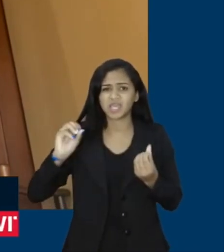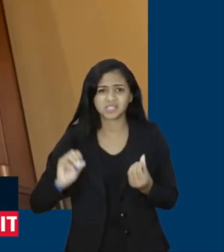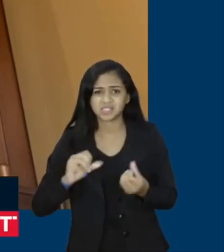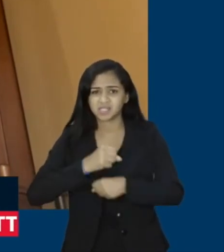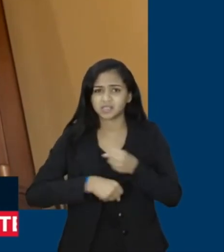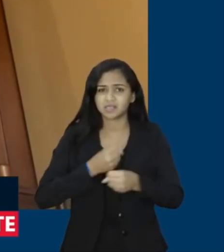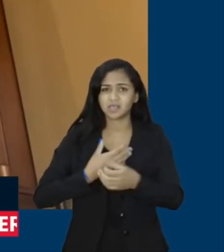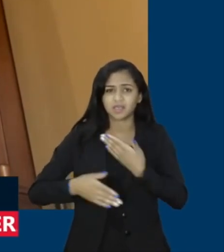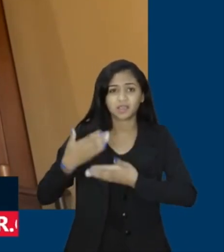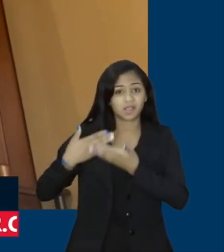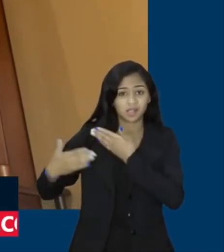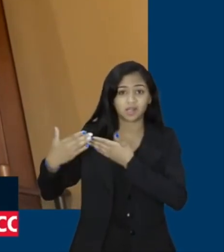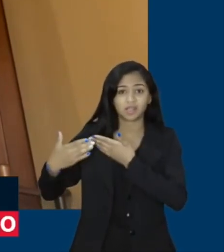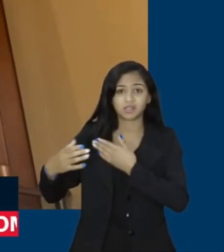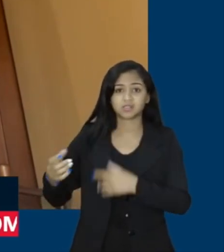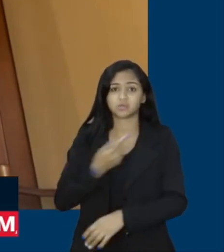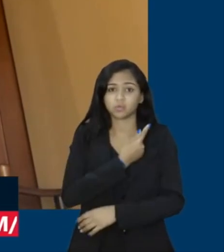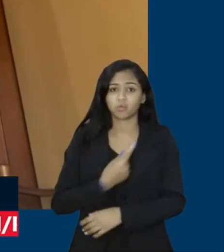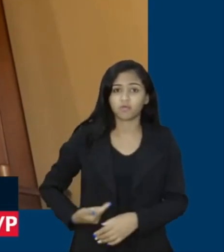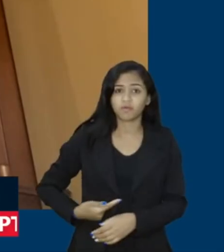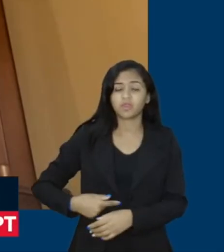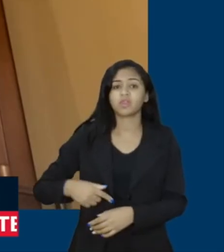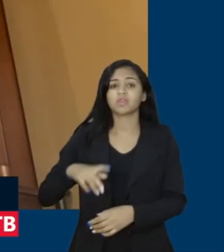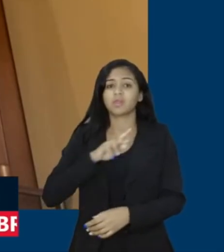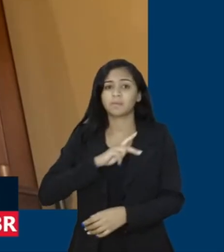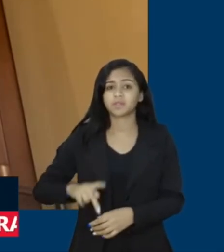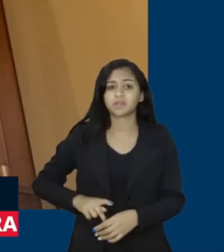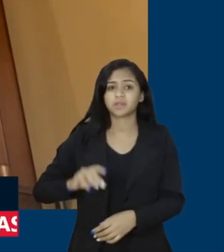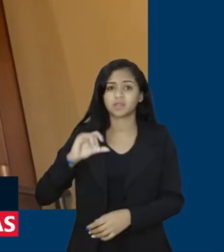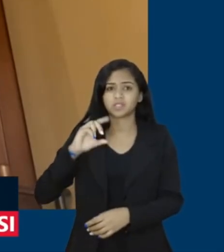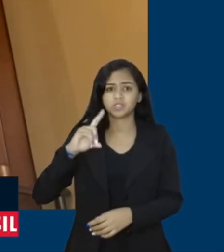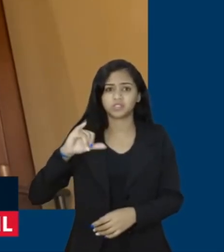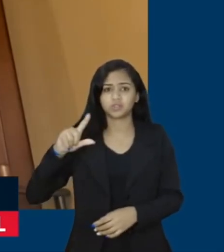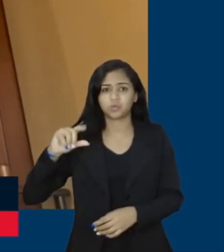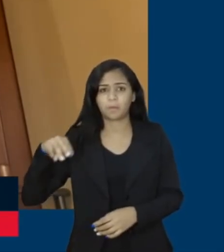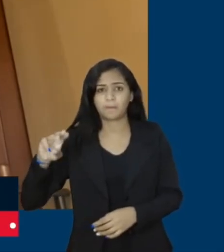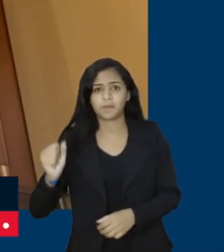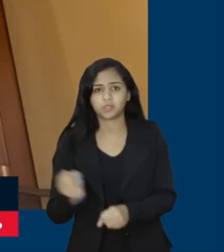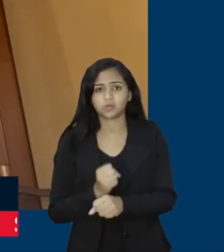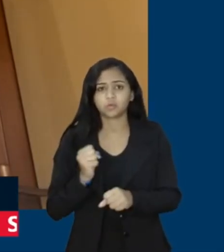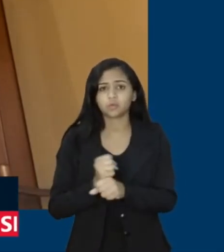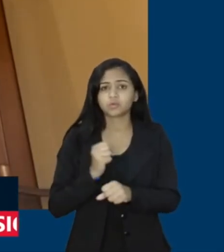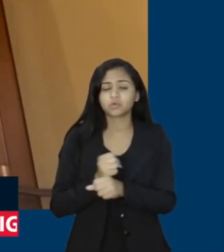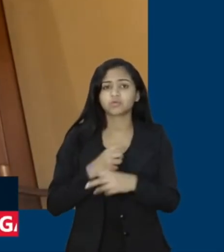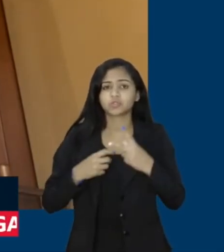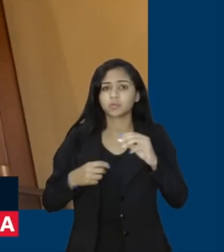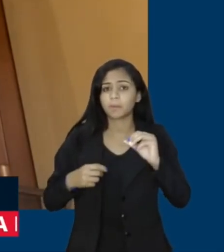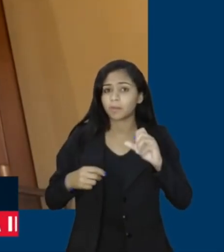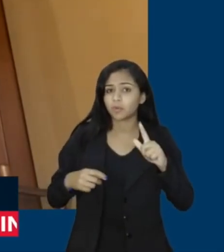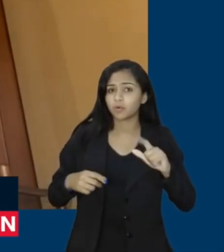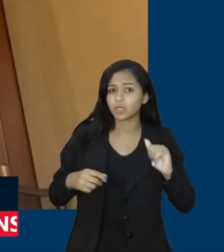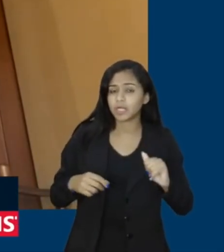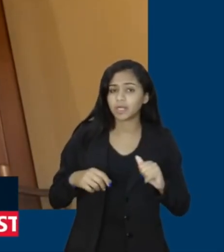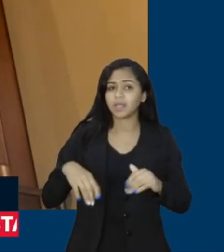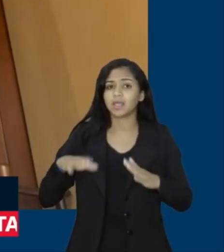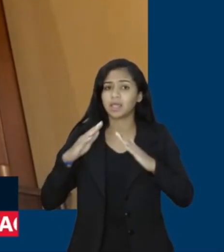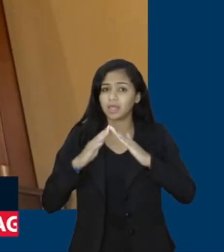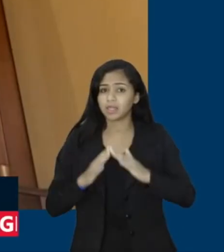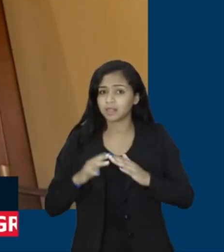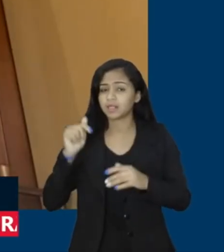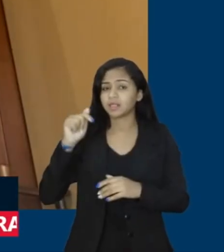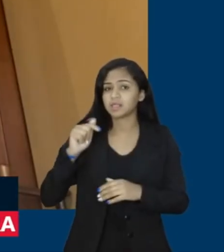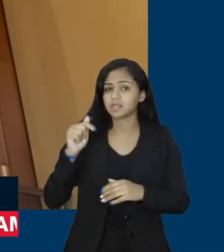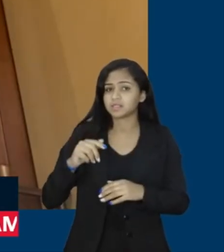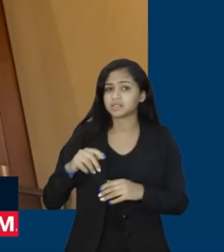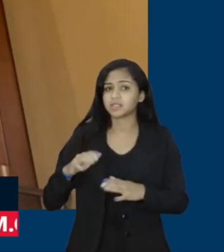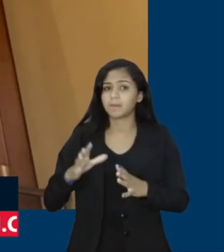comprados ainda no governo da presidenta Dilma. Nós estamos falando da construção de policlínicas, nós estamos falando numa